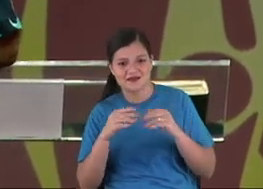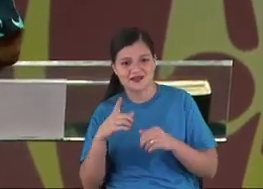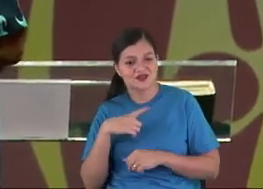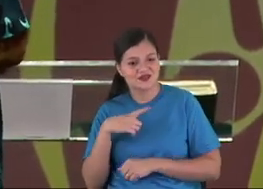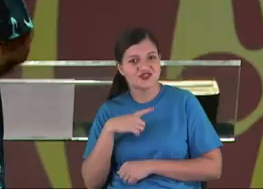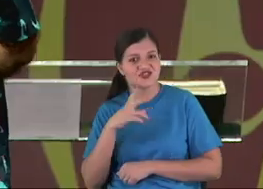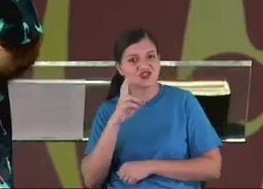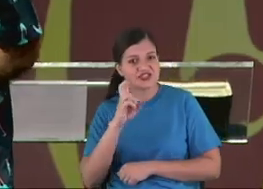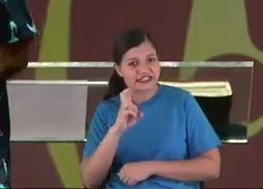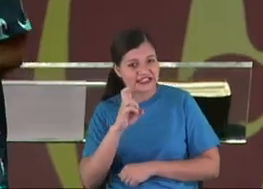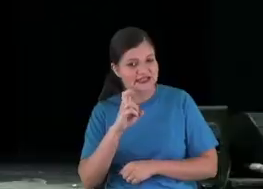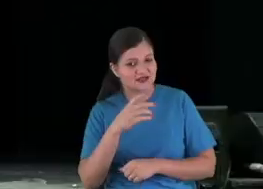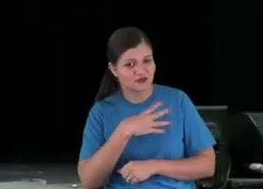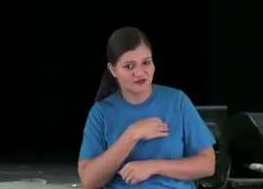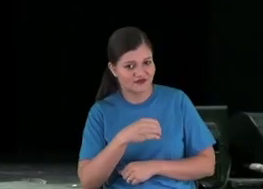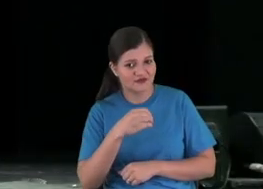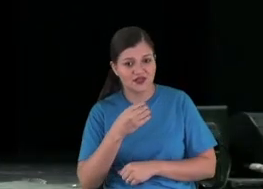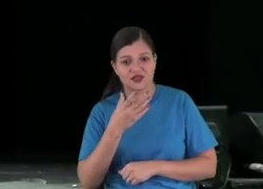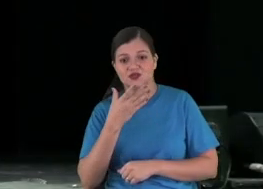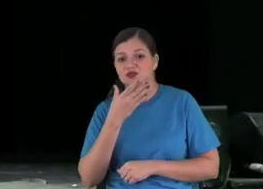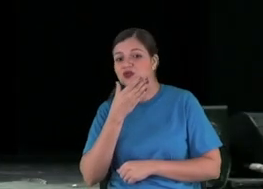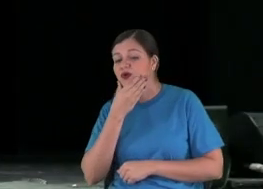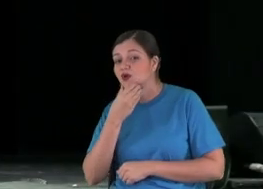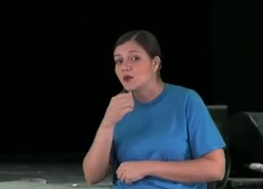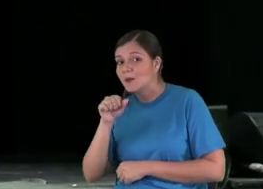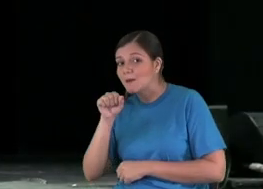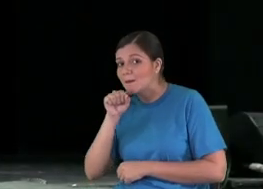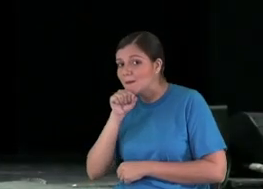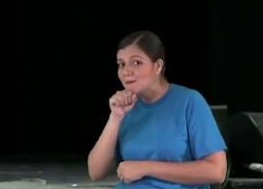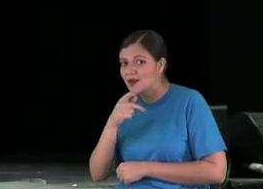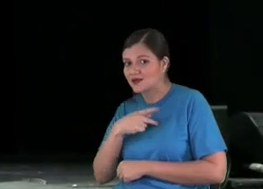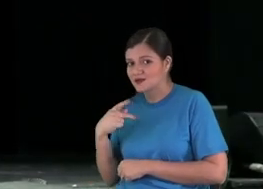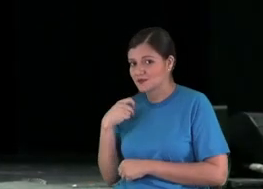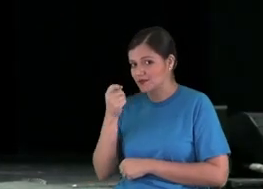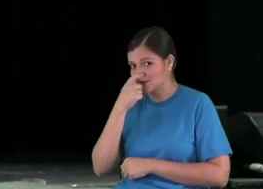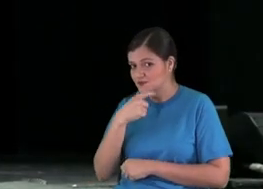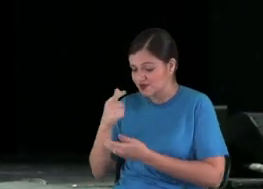filhos, eu fui lá, peguei a revista, rasguei e joguei no lixo,